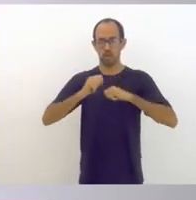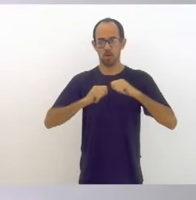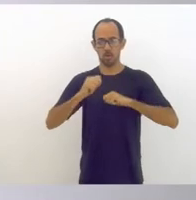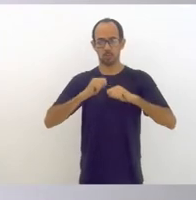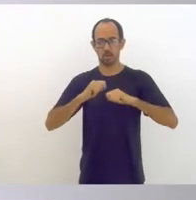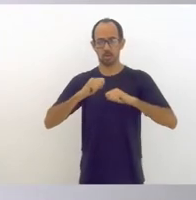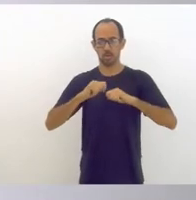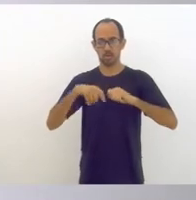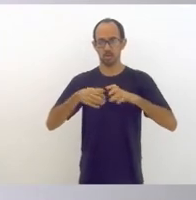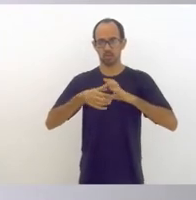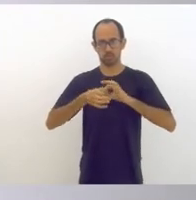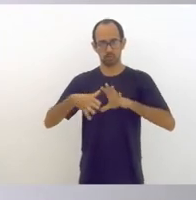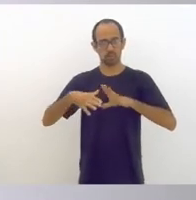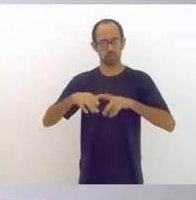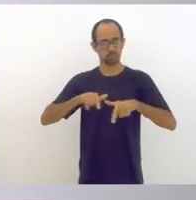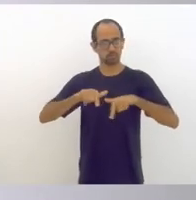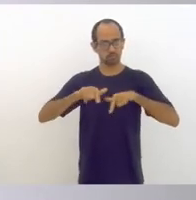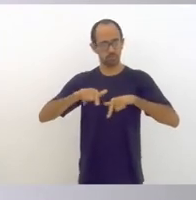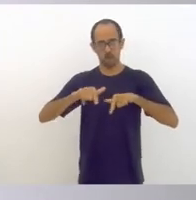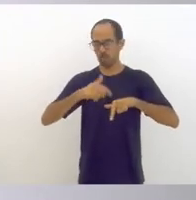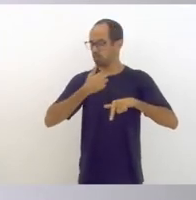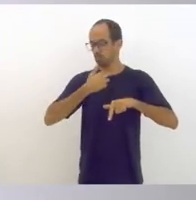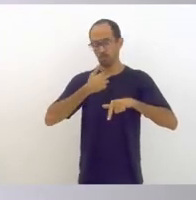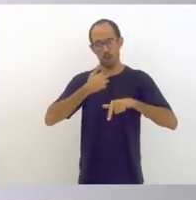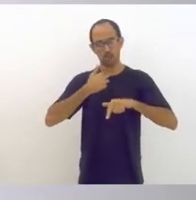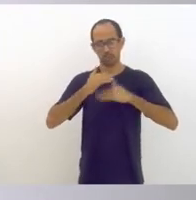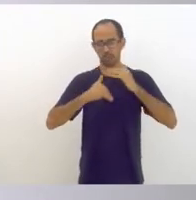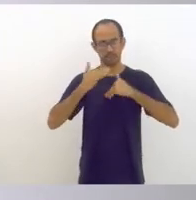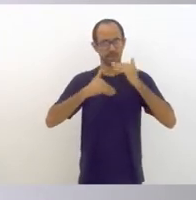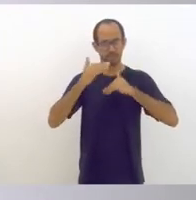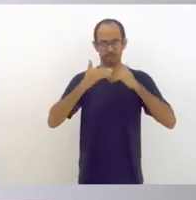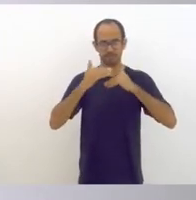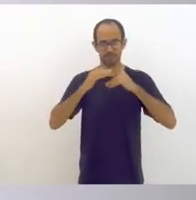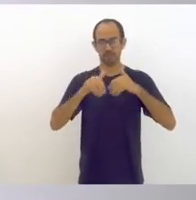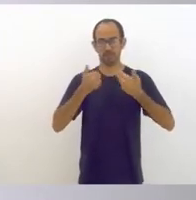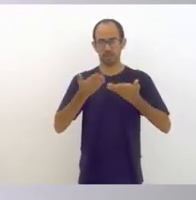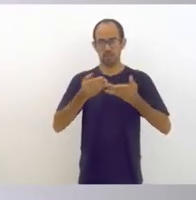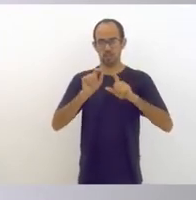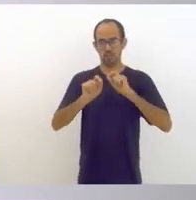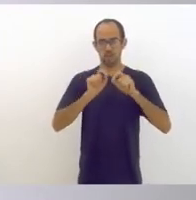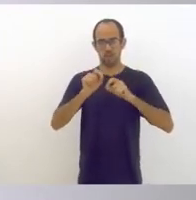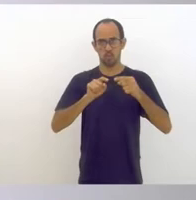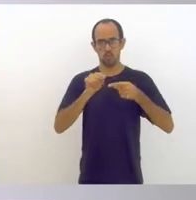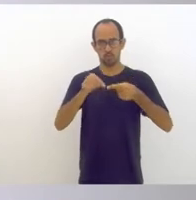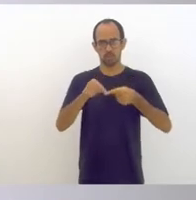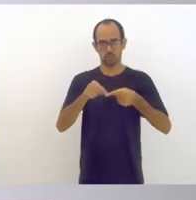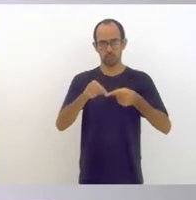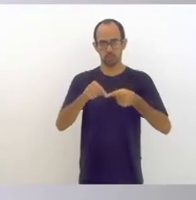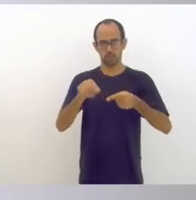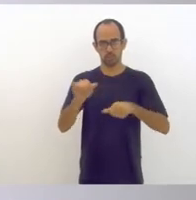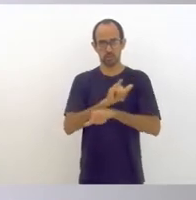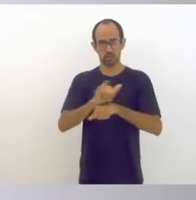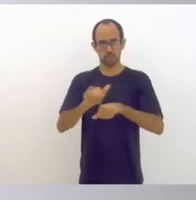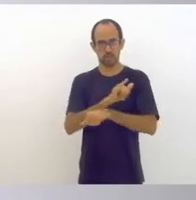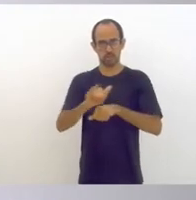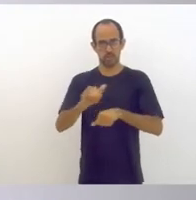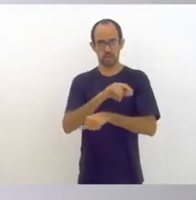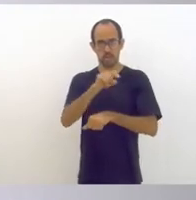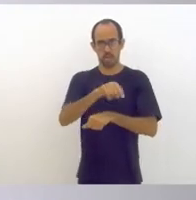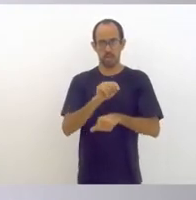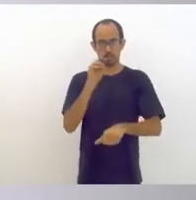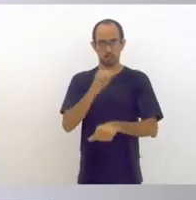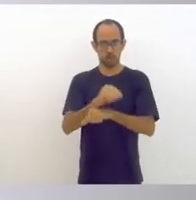de concessão pode avançar ali, não é só a indústria. E vamos, o objetivo desse refúgio era de